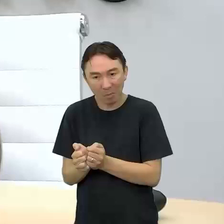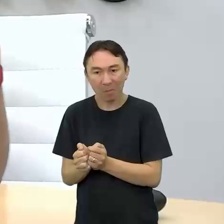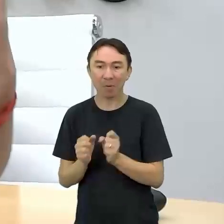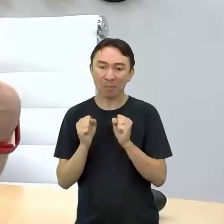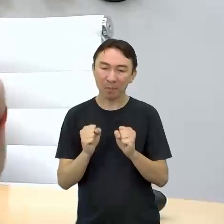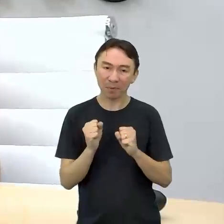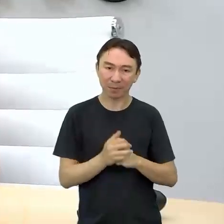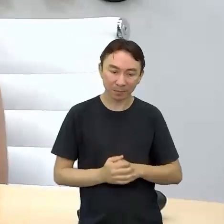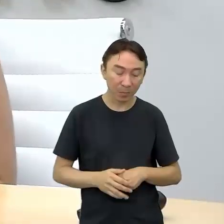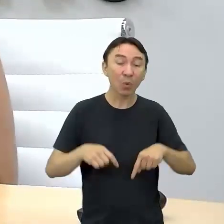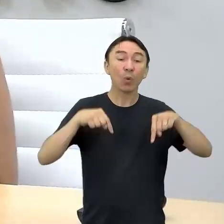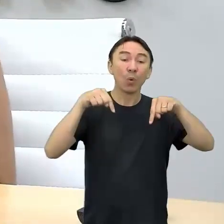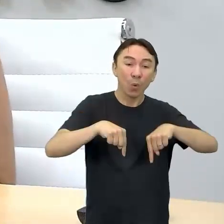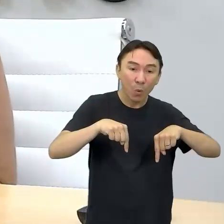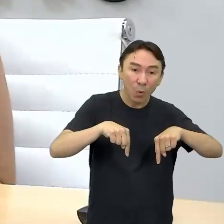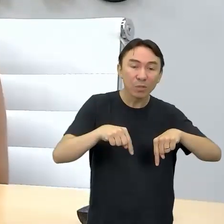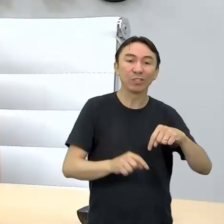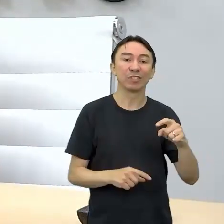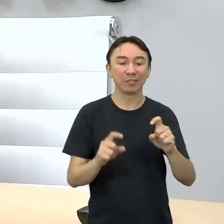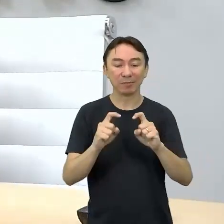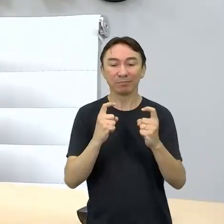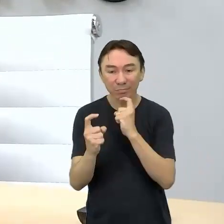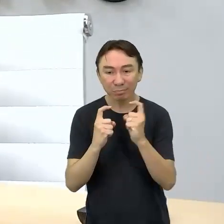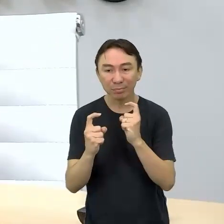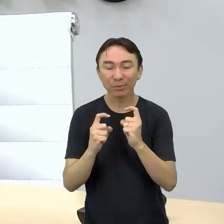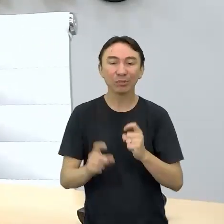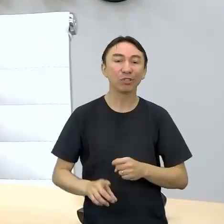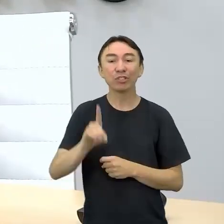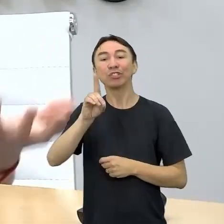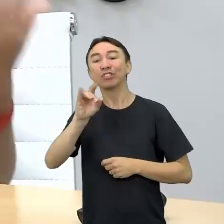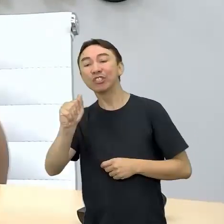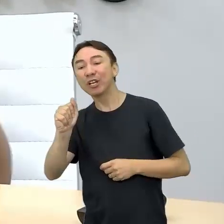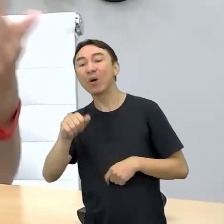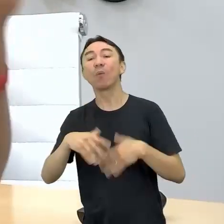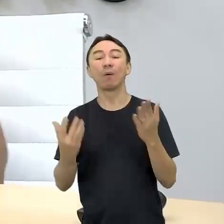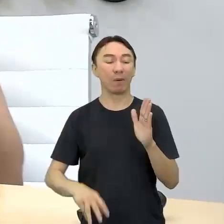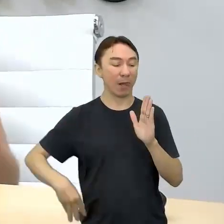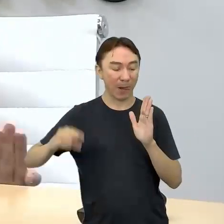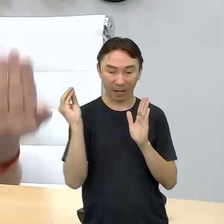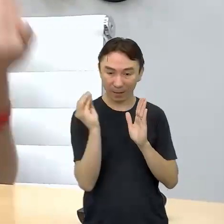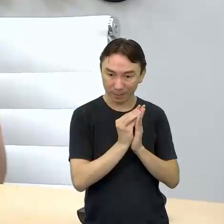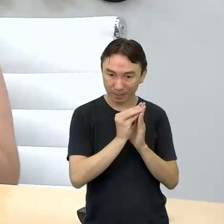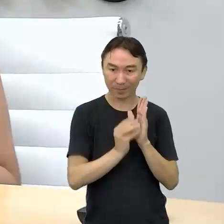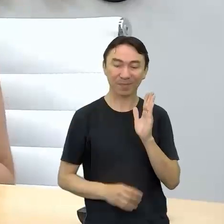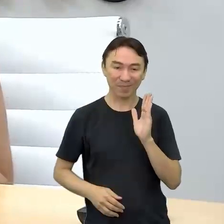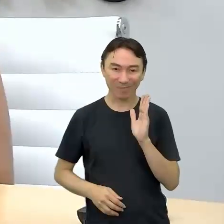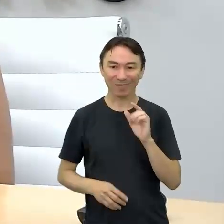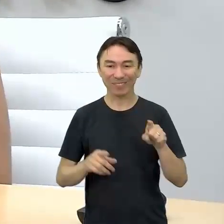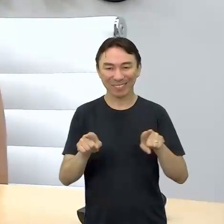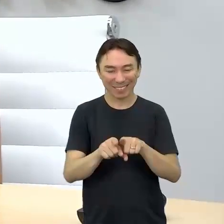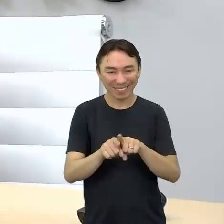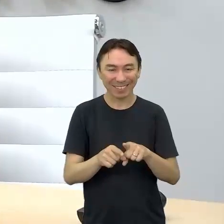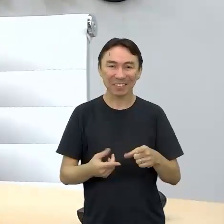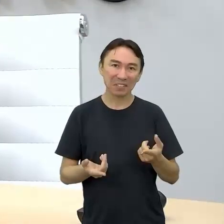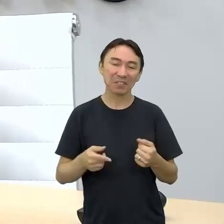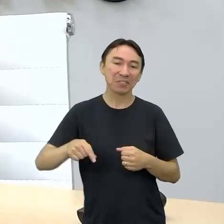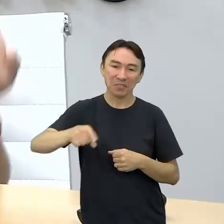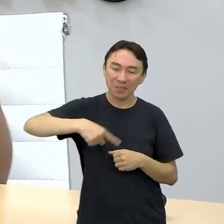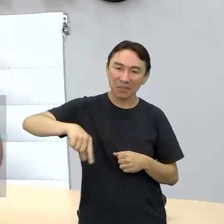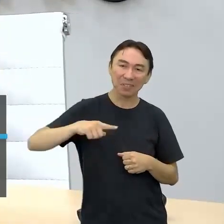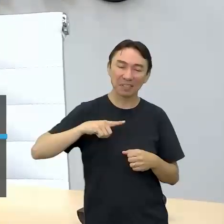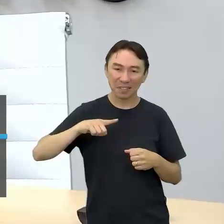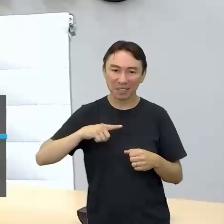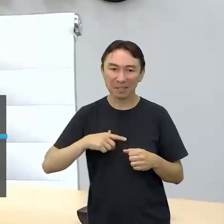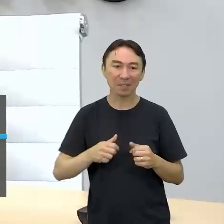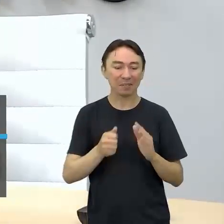né, colocar aí um pouquinho dos detalhamentos das atividades que a gente vai falar e uma avaliação ou tarefa que a gente passar algum